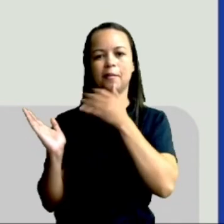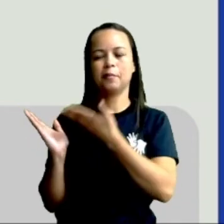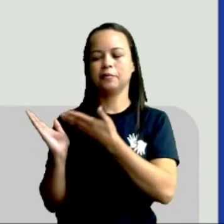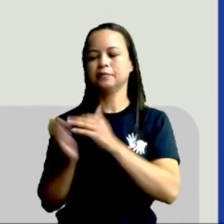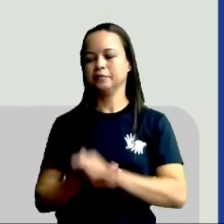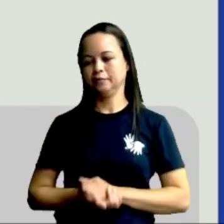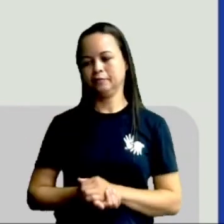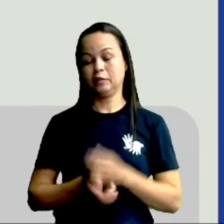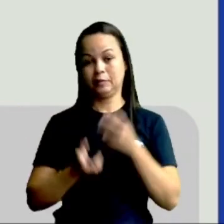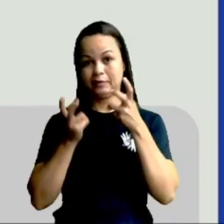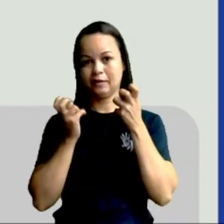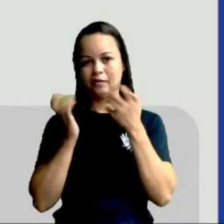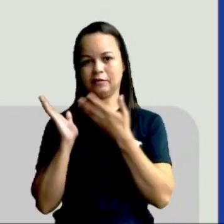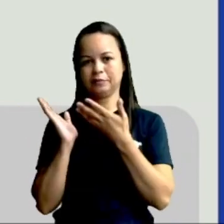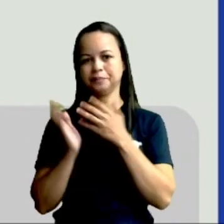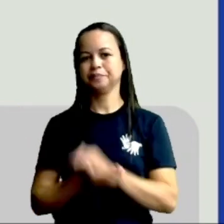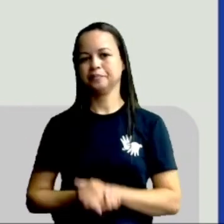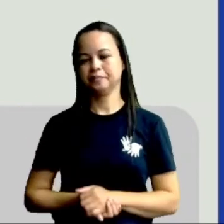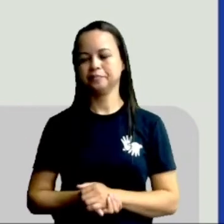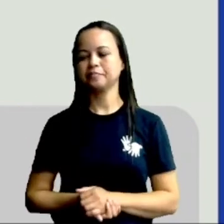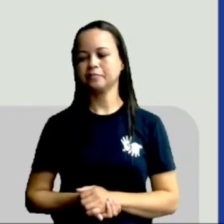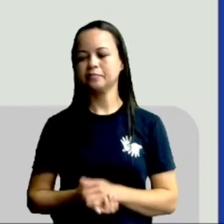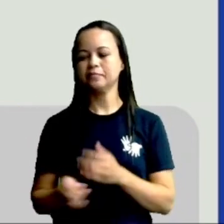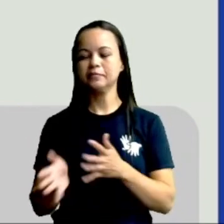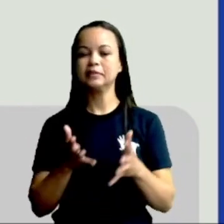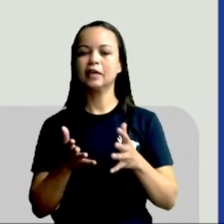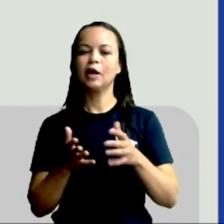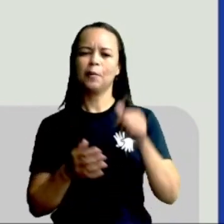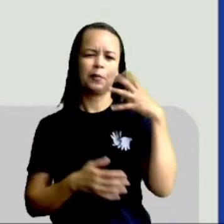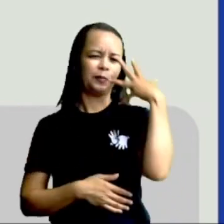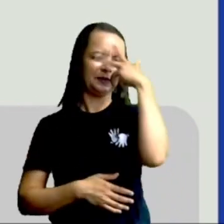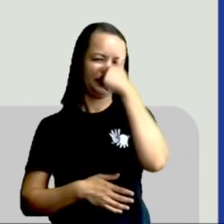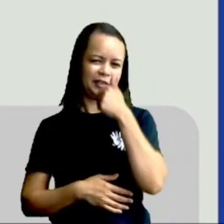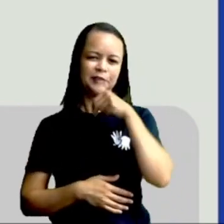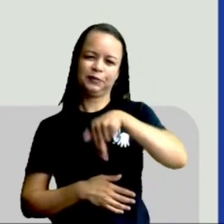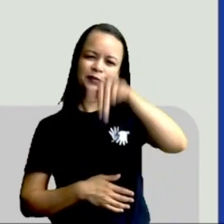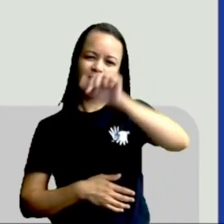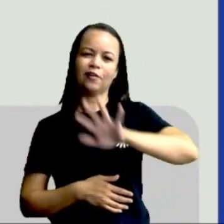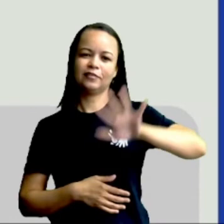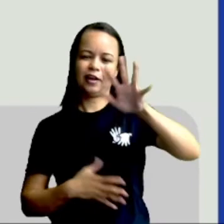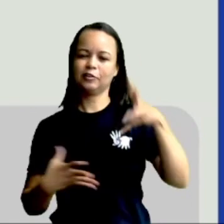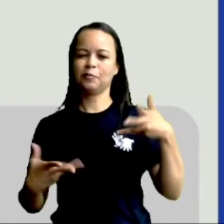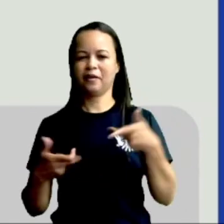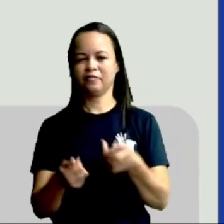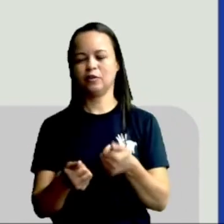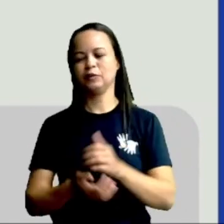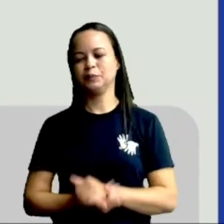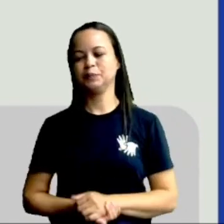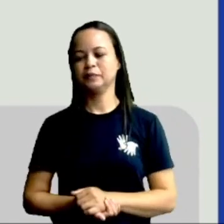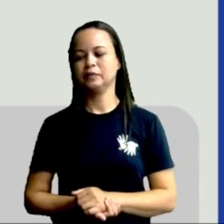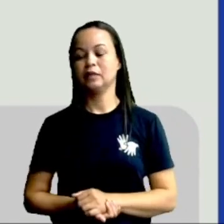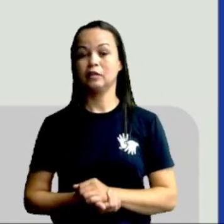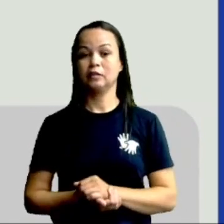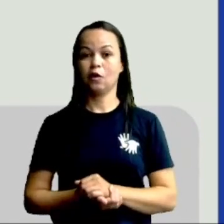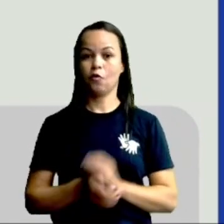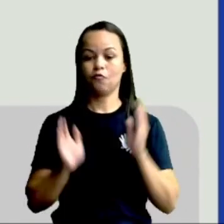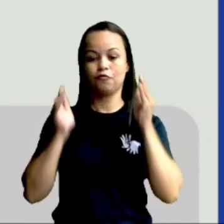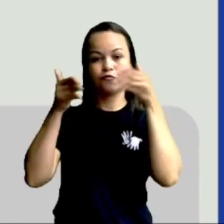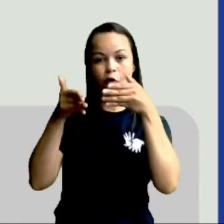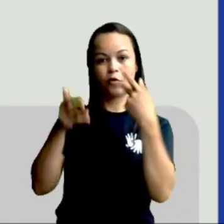ó. Tá vendo? Bem bonitinho, nosso Nordeste, nosso querido Nordeste. Então, foca nele